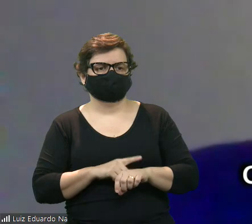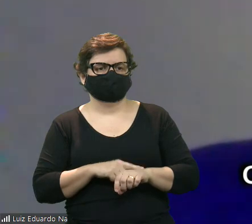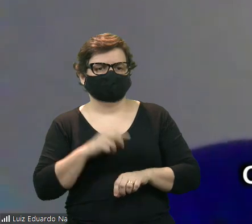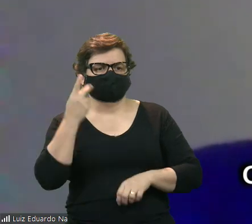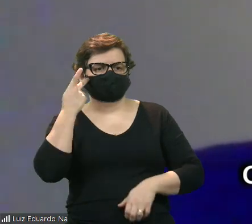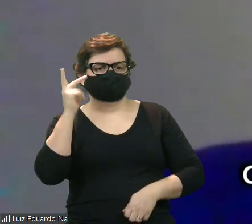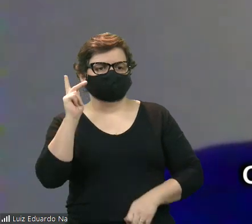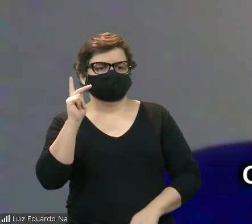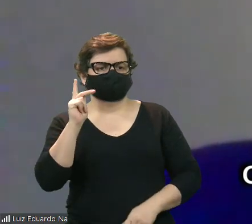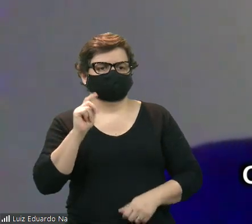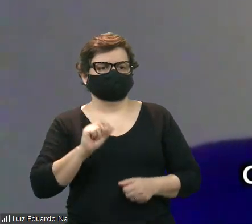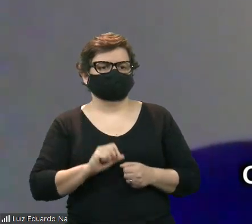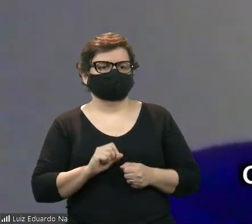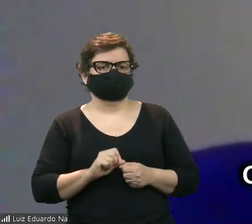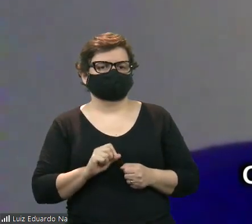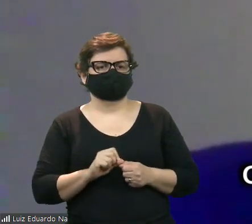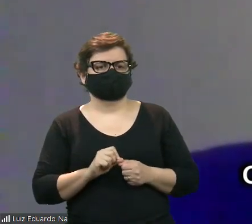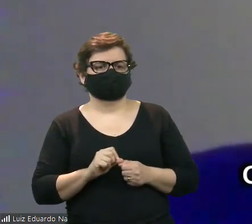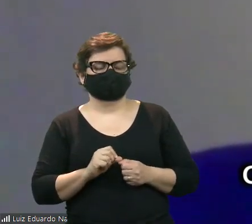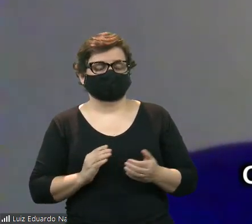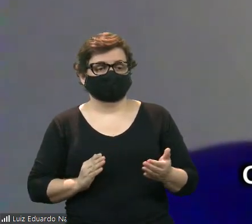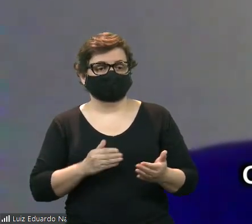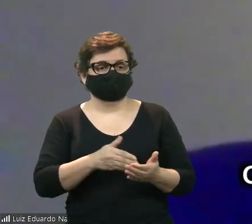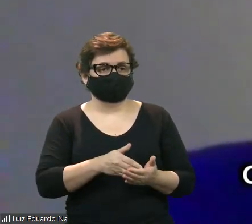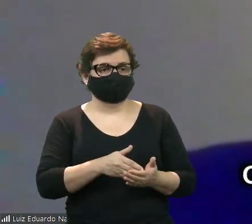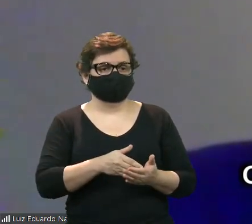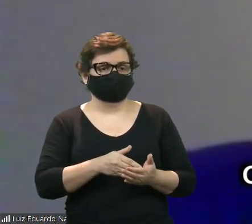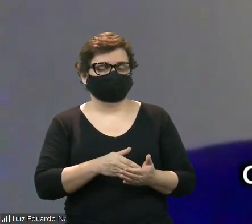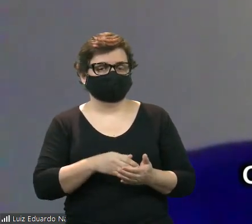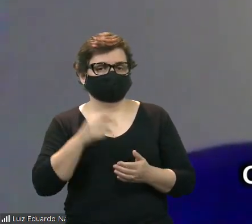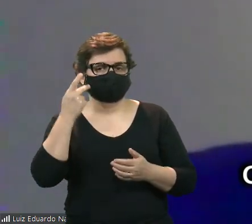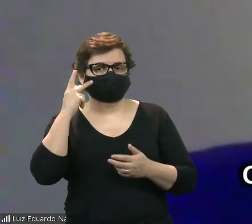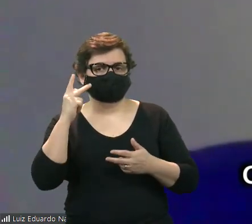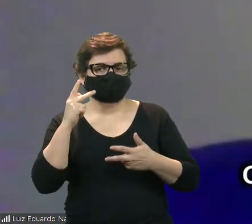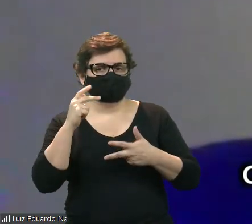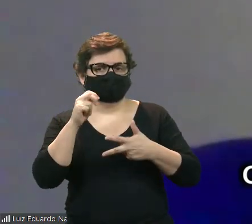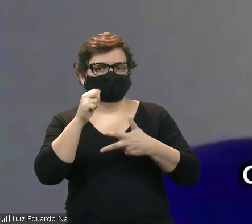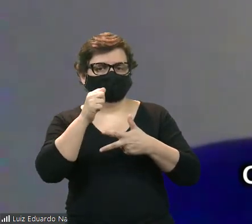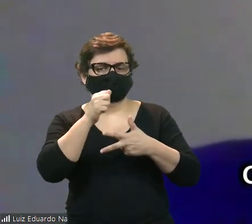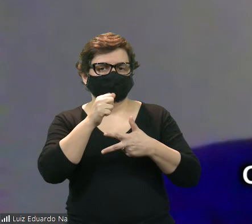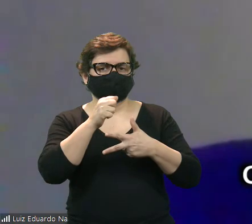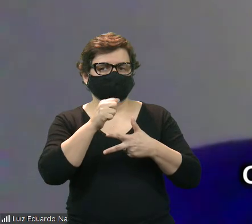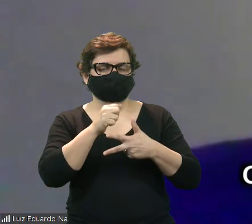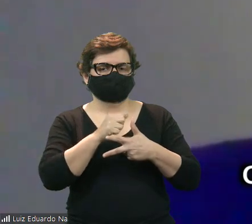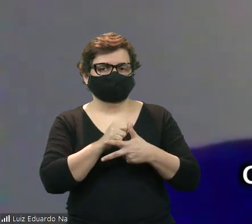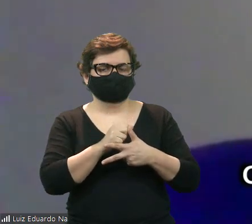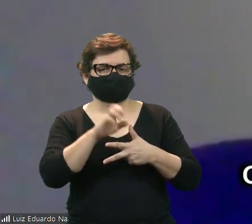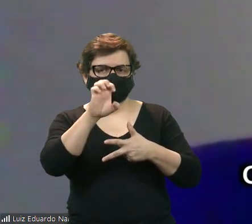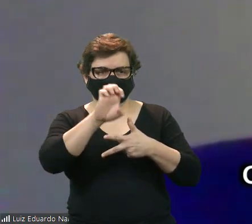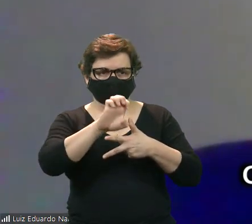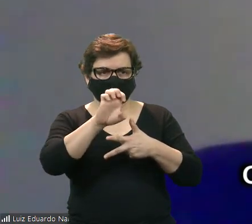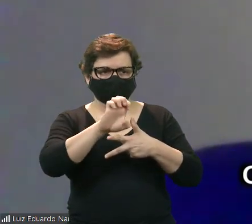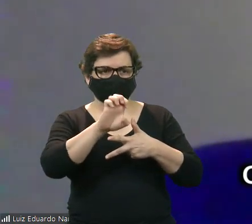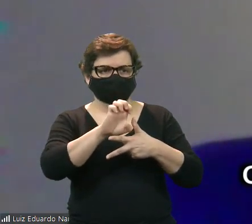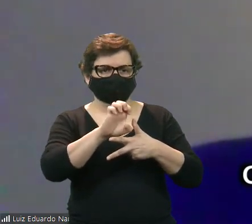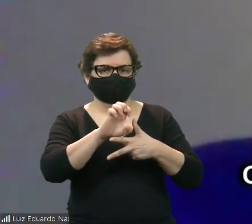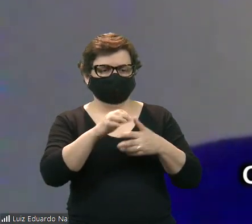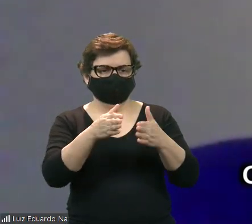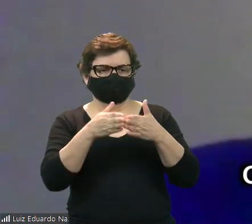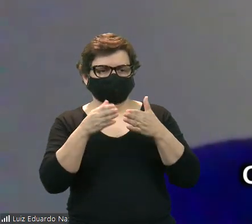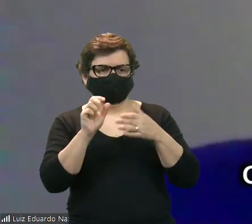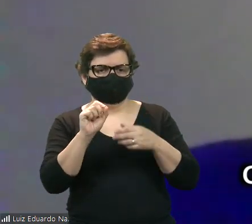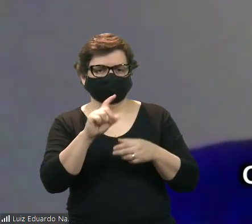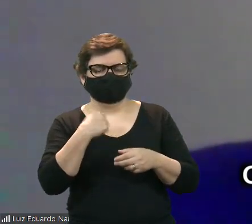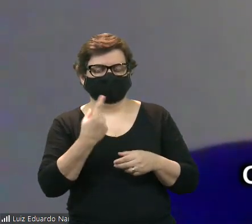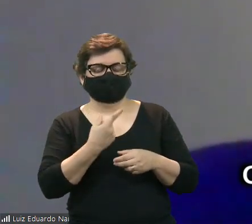para tornar, para fazer chegar ao Executivo Municipal as demandas que nós normalmente poderíamos